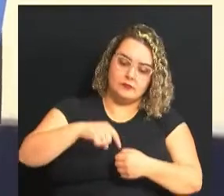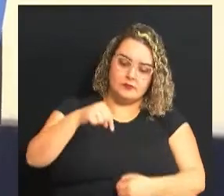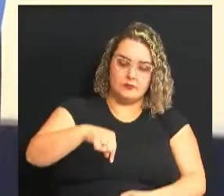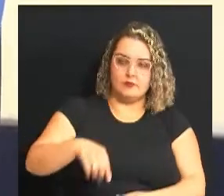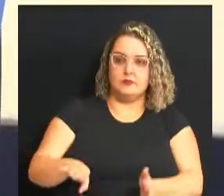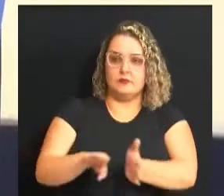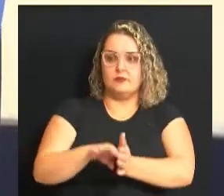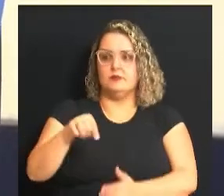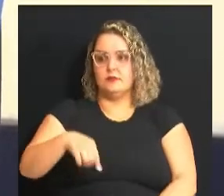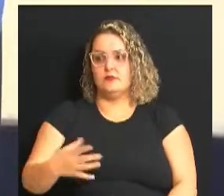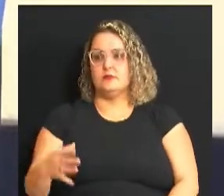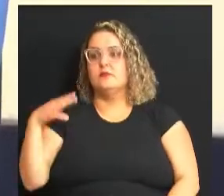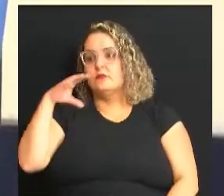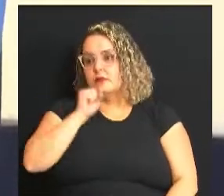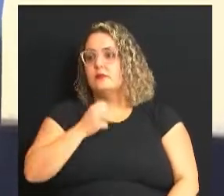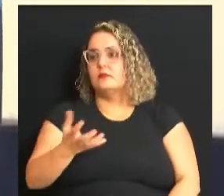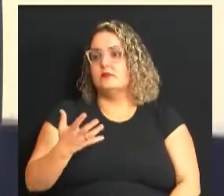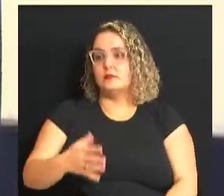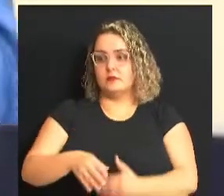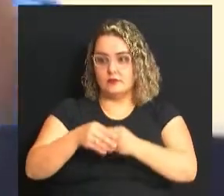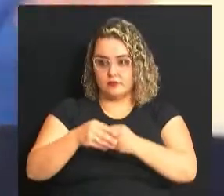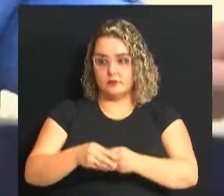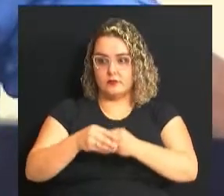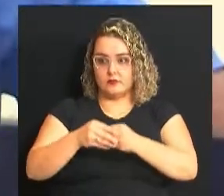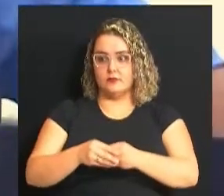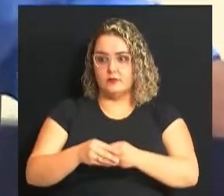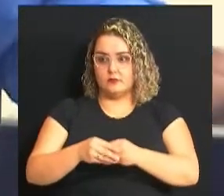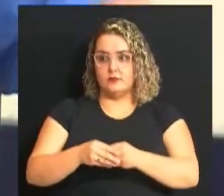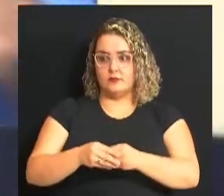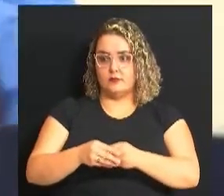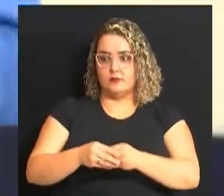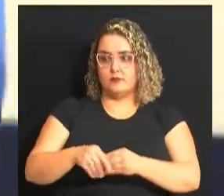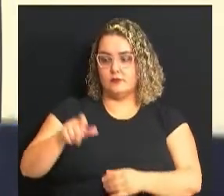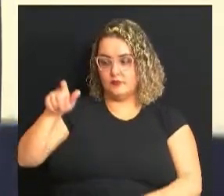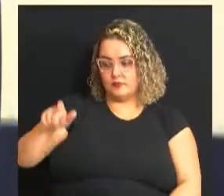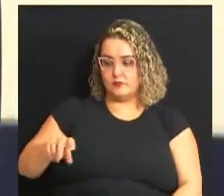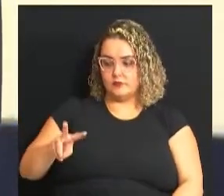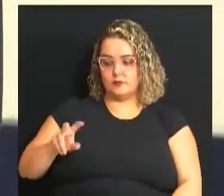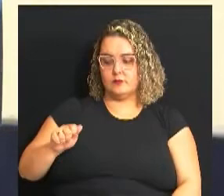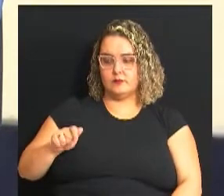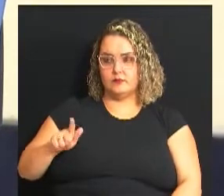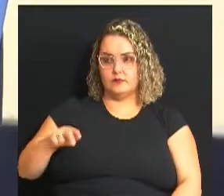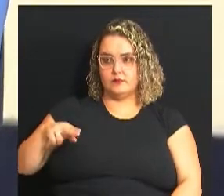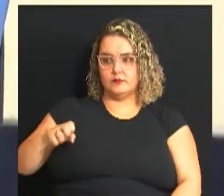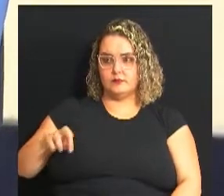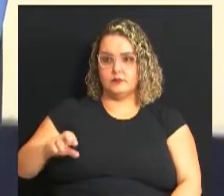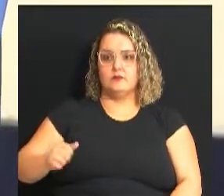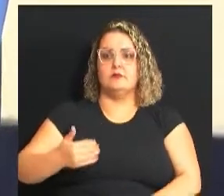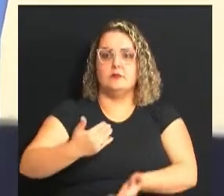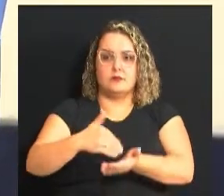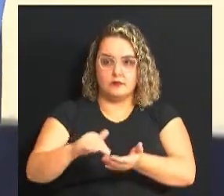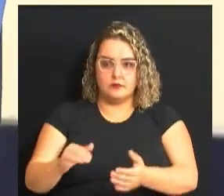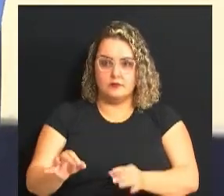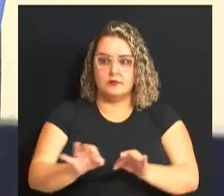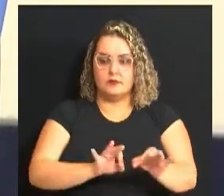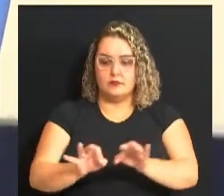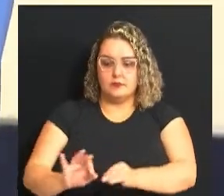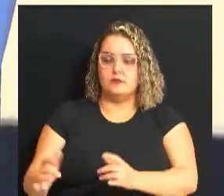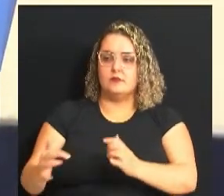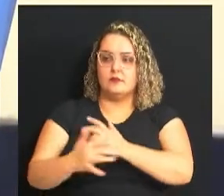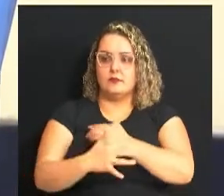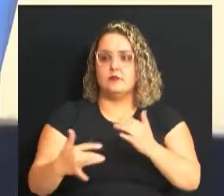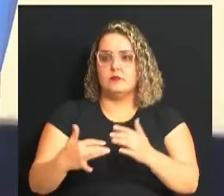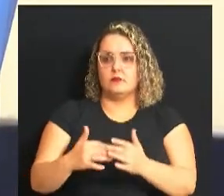Rapidamente, eu quero cumprimentar, na pessoa do Wagner, a Secretaria de Planejamento e Urbanismo, a Secretaria de